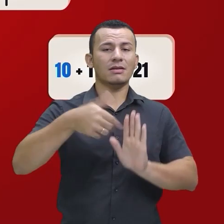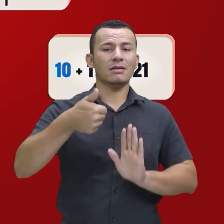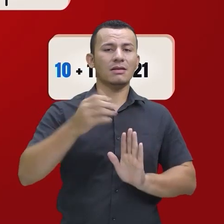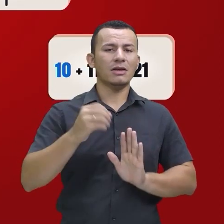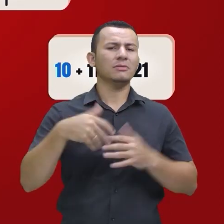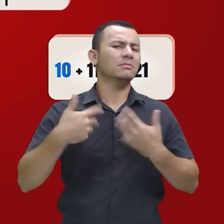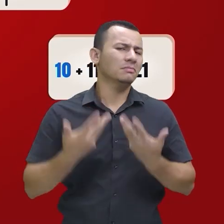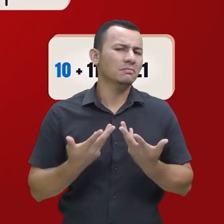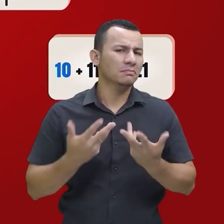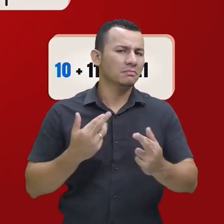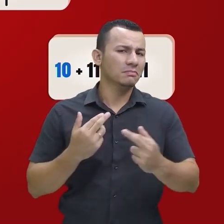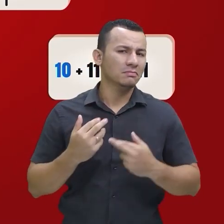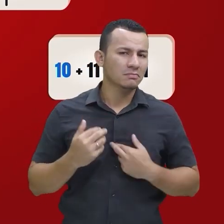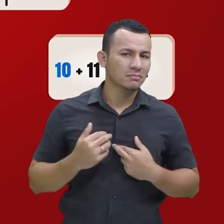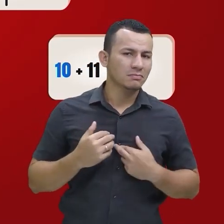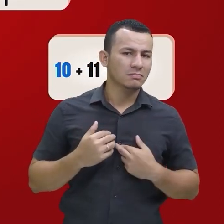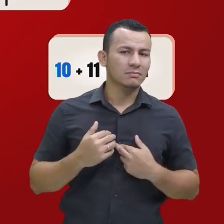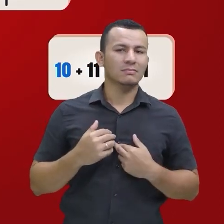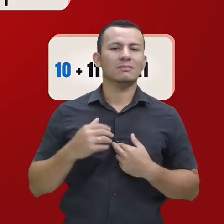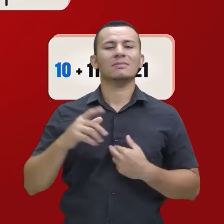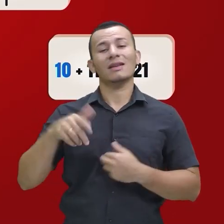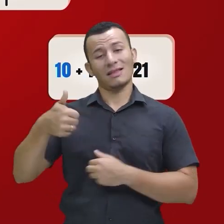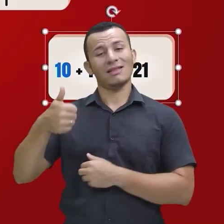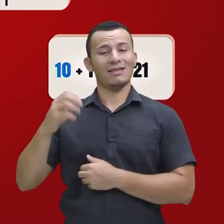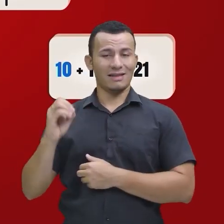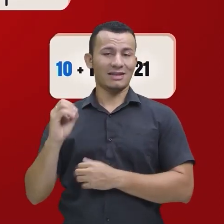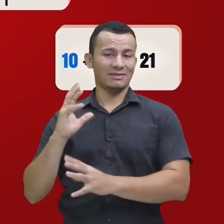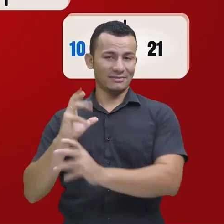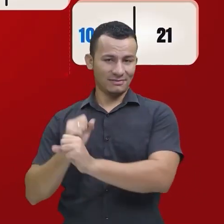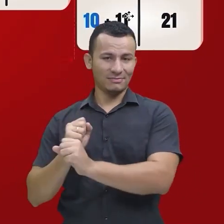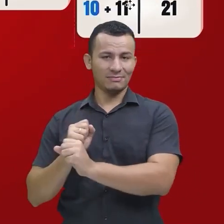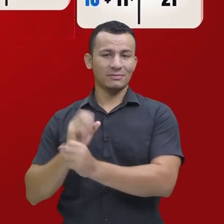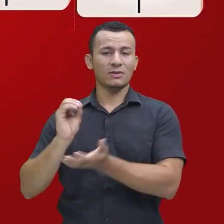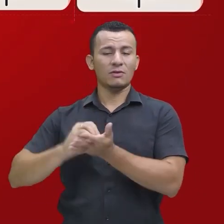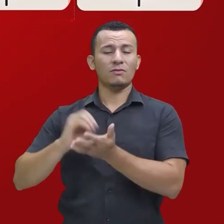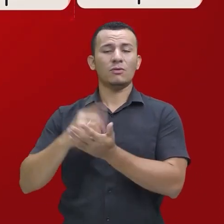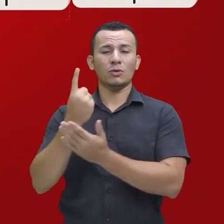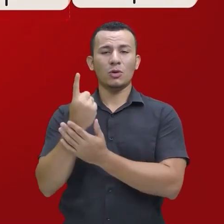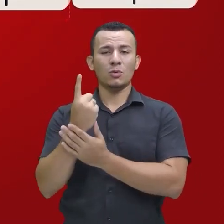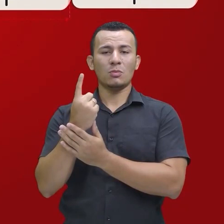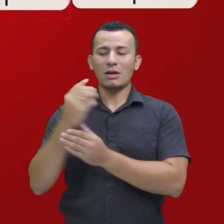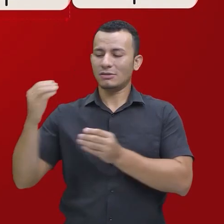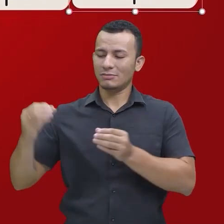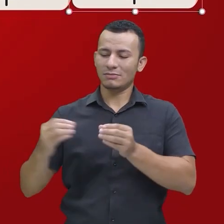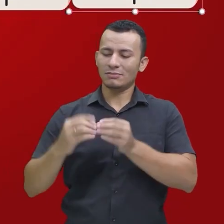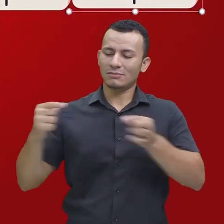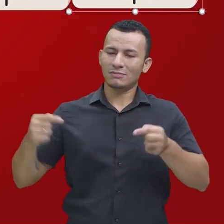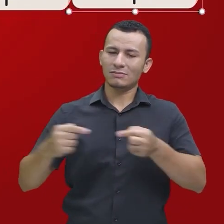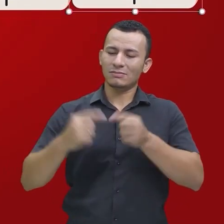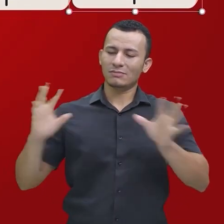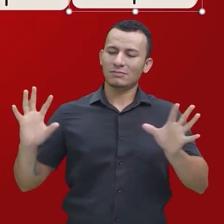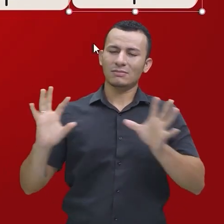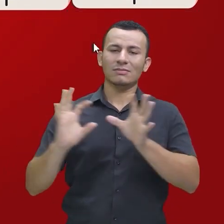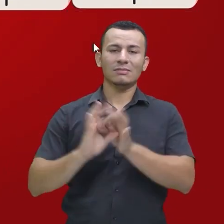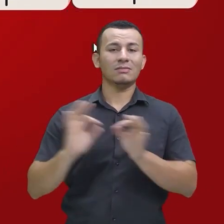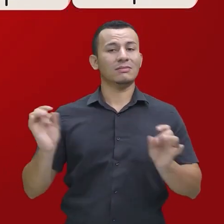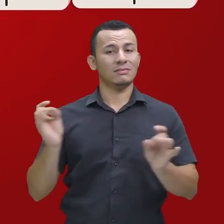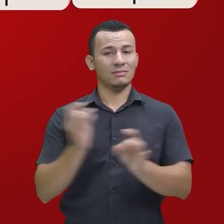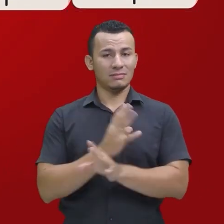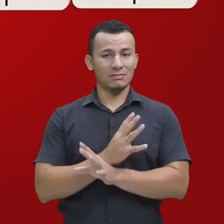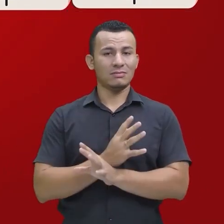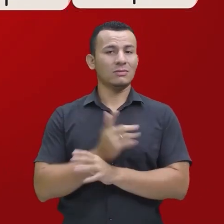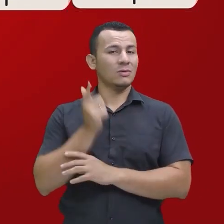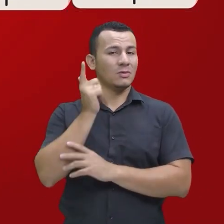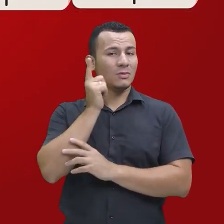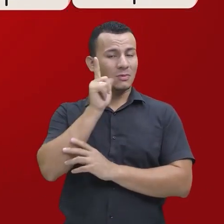menos 10? 20 menos 10 é igual a 10. Como sobrou uma pedra do dominó, vou juntar a pedra do dominó e vamos